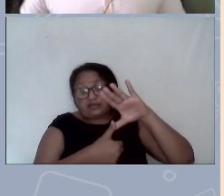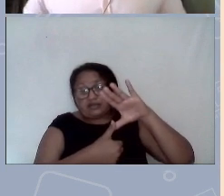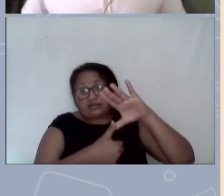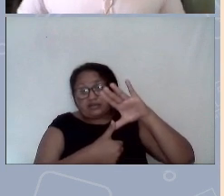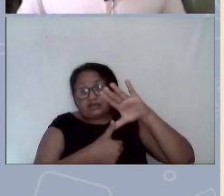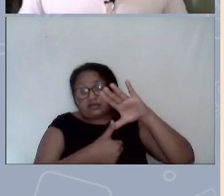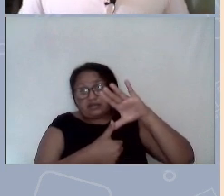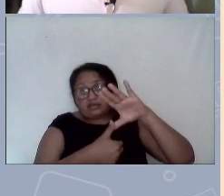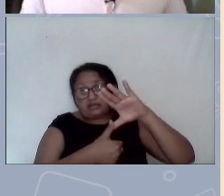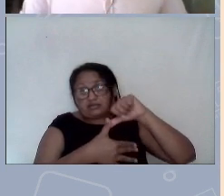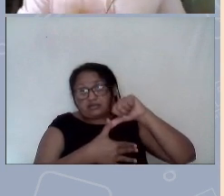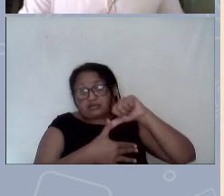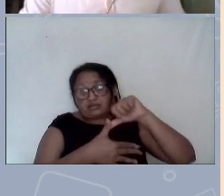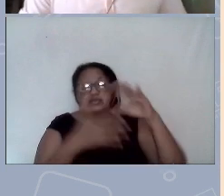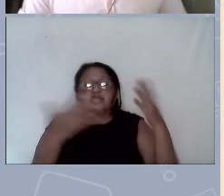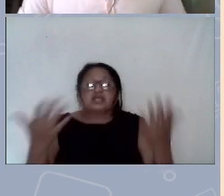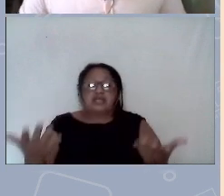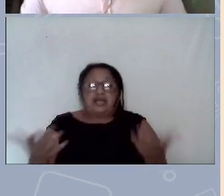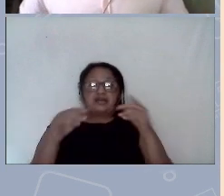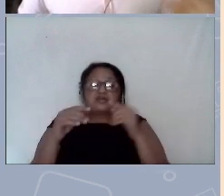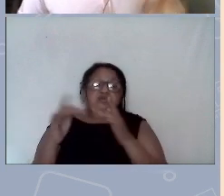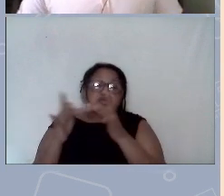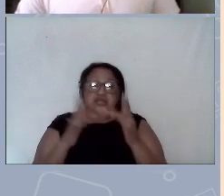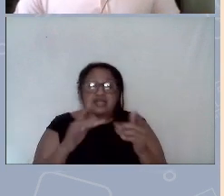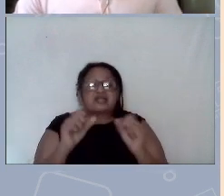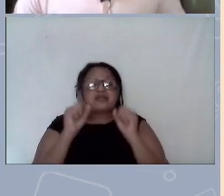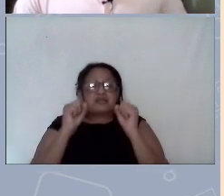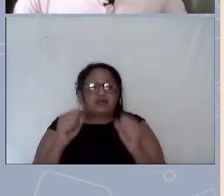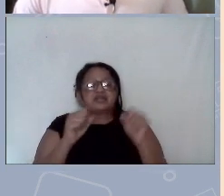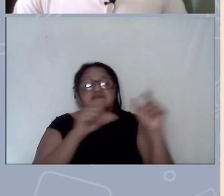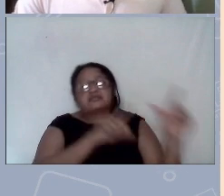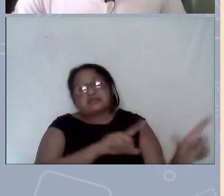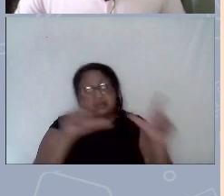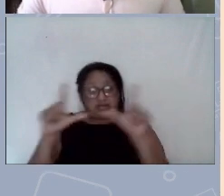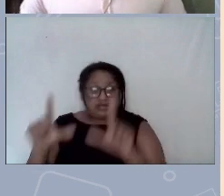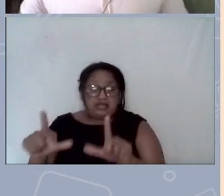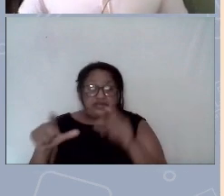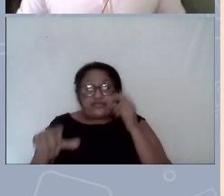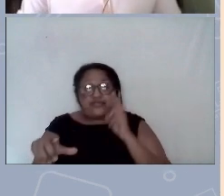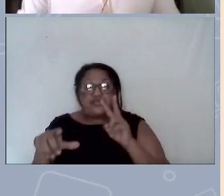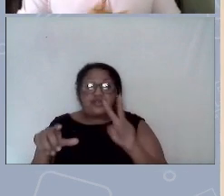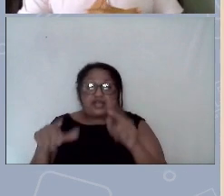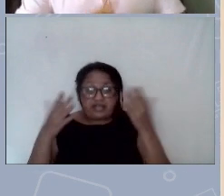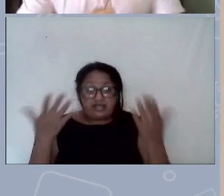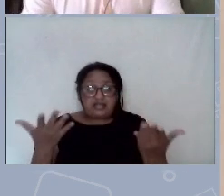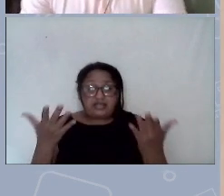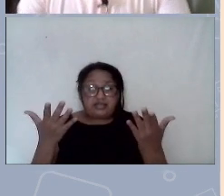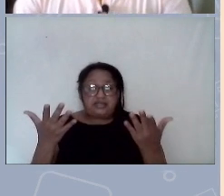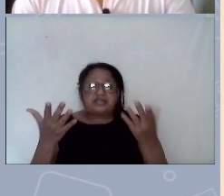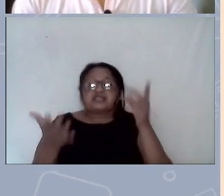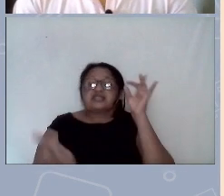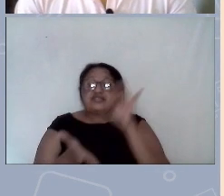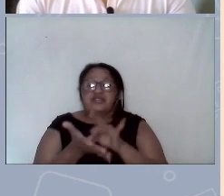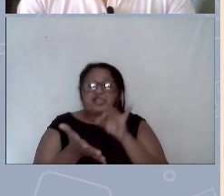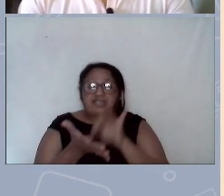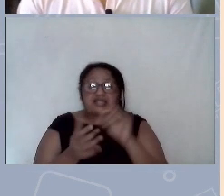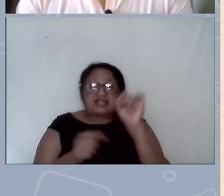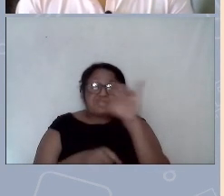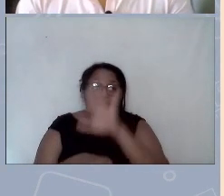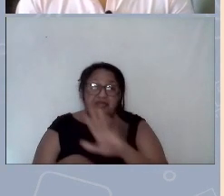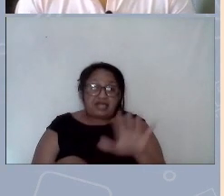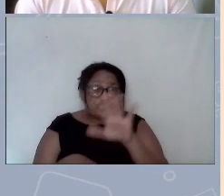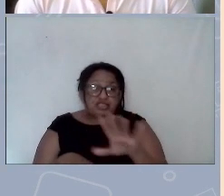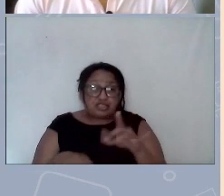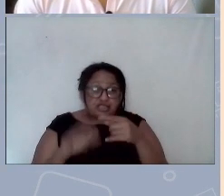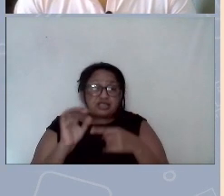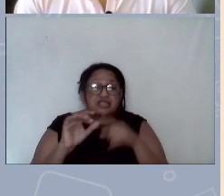tá a gente vê aí agora a pode passar o slide a gente vê aí de fato na imagem que a gente tem eu